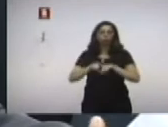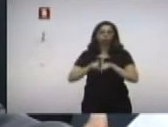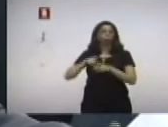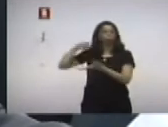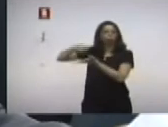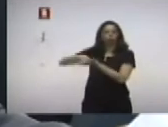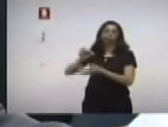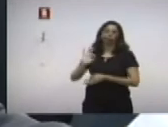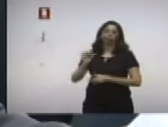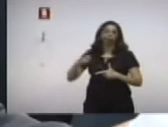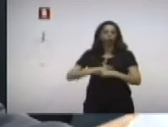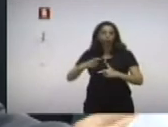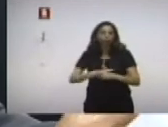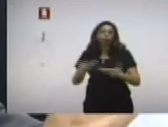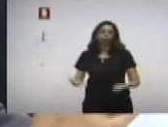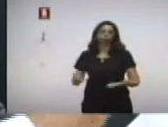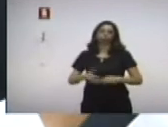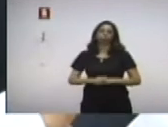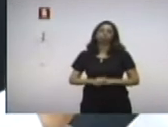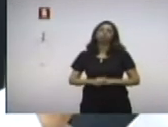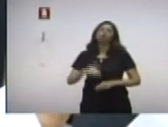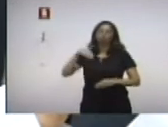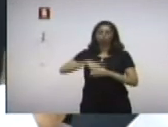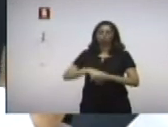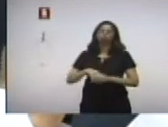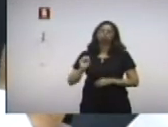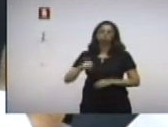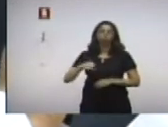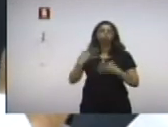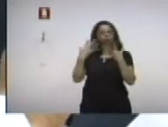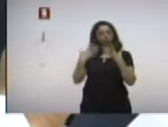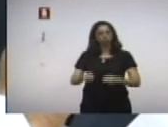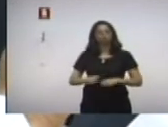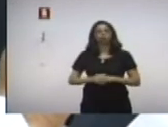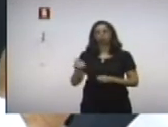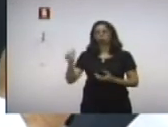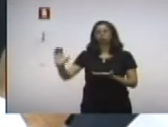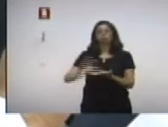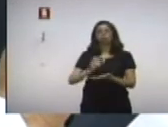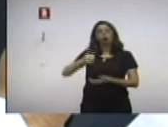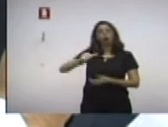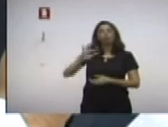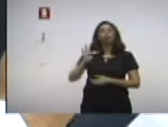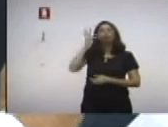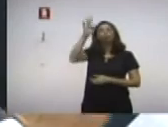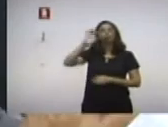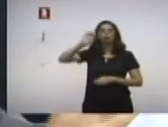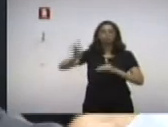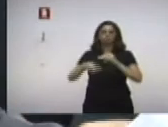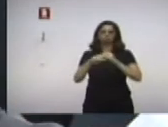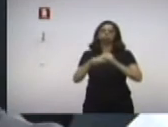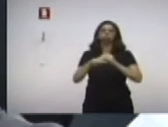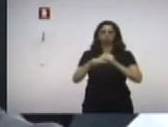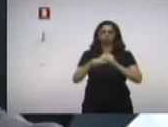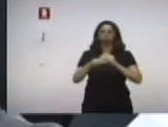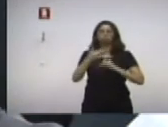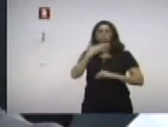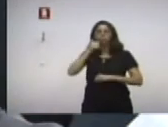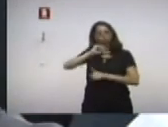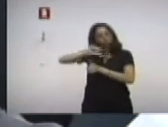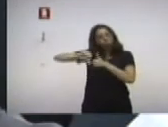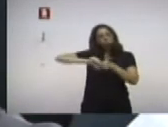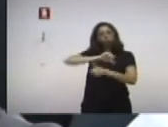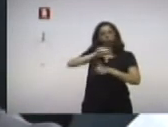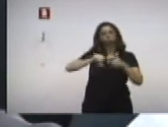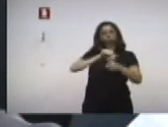na consequência a população eu decidi no meu voto favorável orçamento e tá avaliando as emendas foram colocadas e verificar a possibilidade